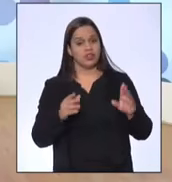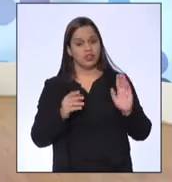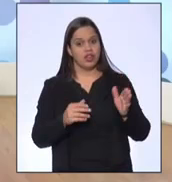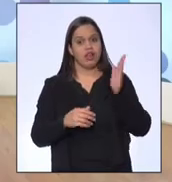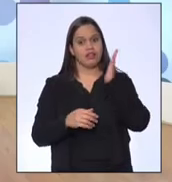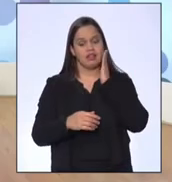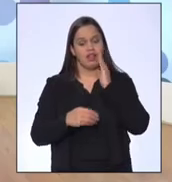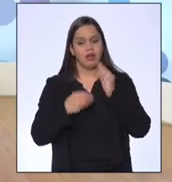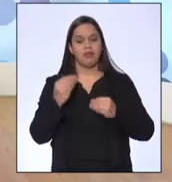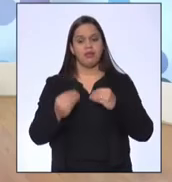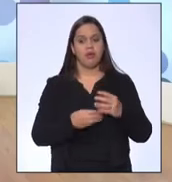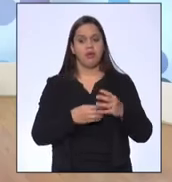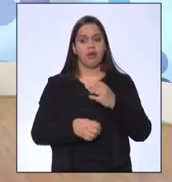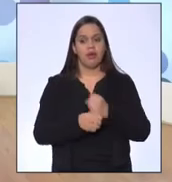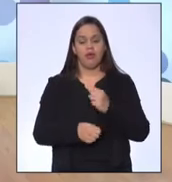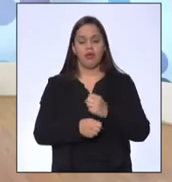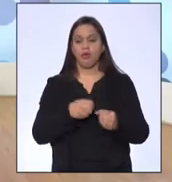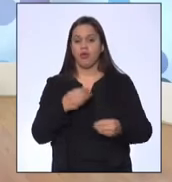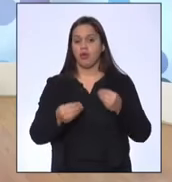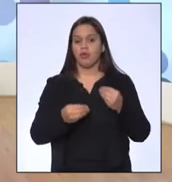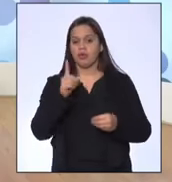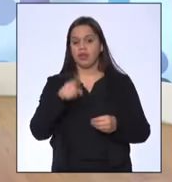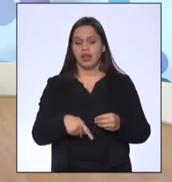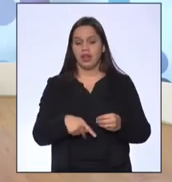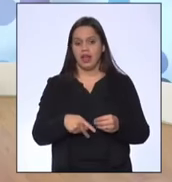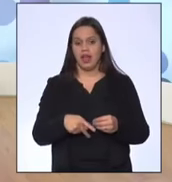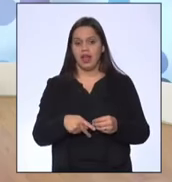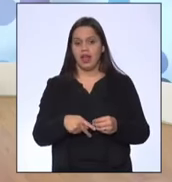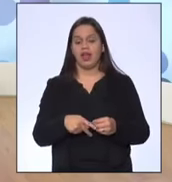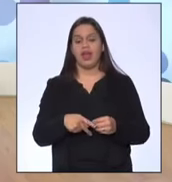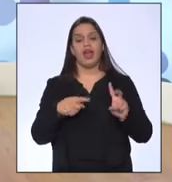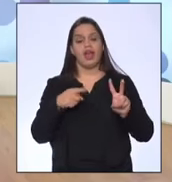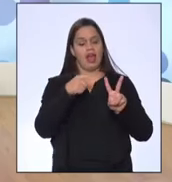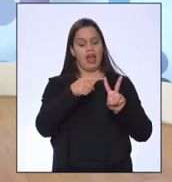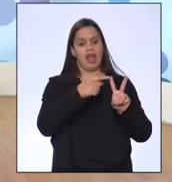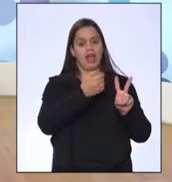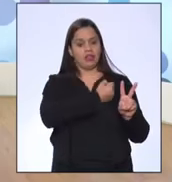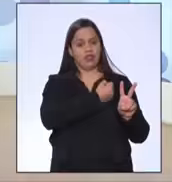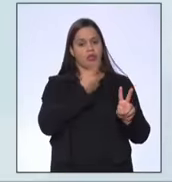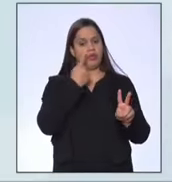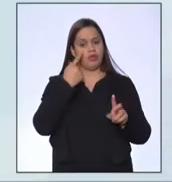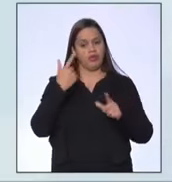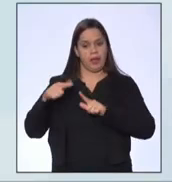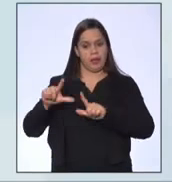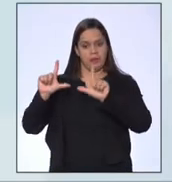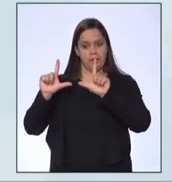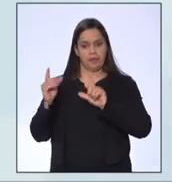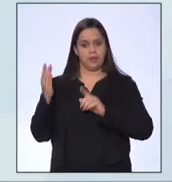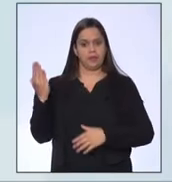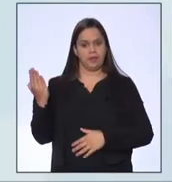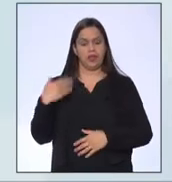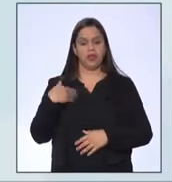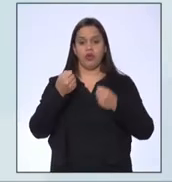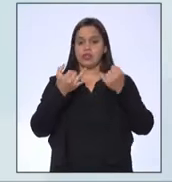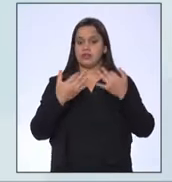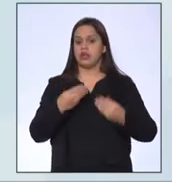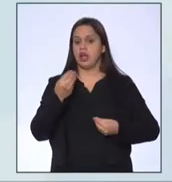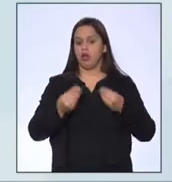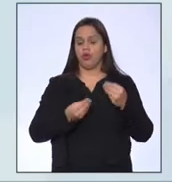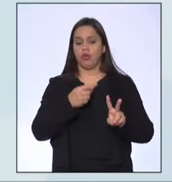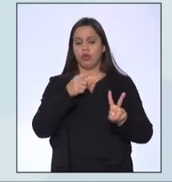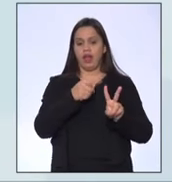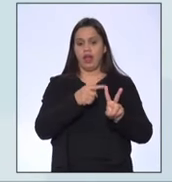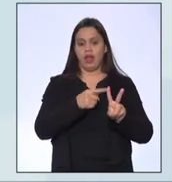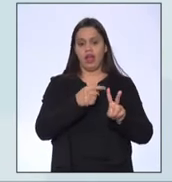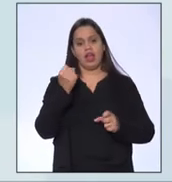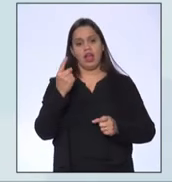como que se calcula aproximadamente a raiz de um número. Observe a tela de vocês agora. Eu vou explicar como funciona a raiz e